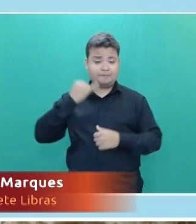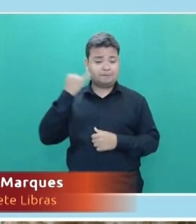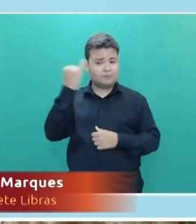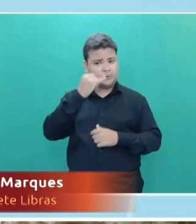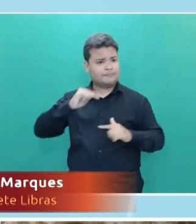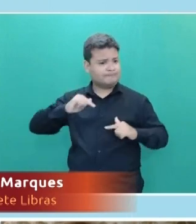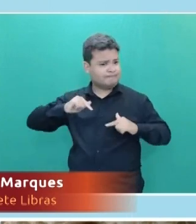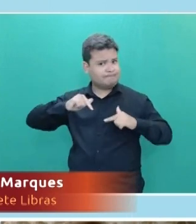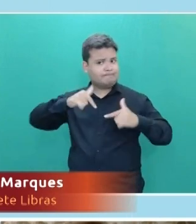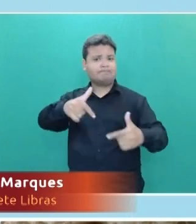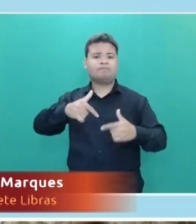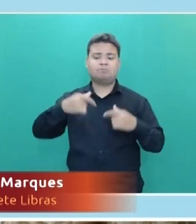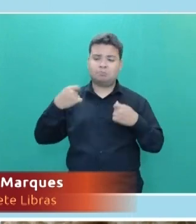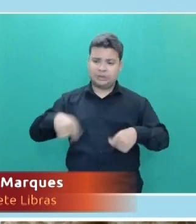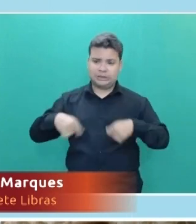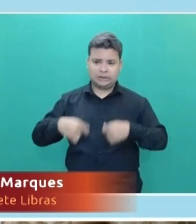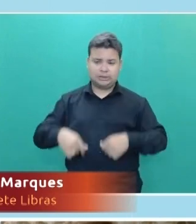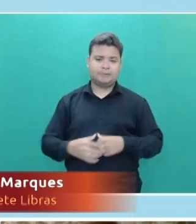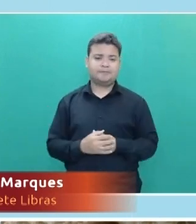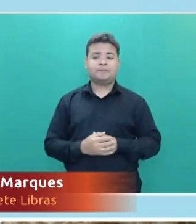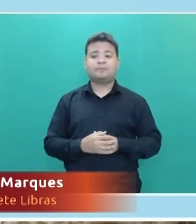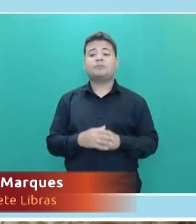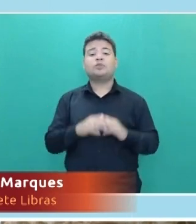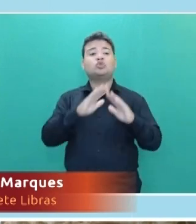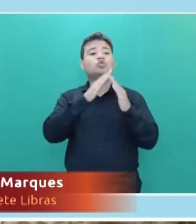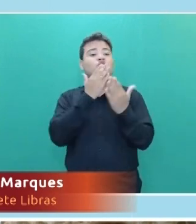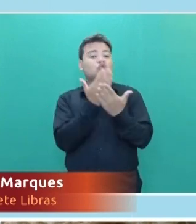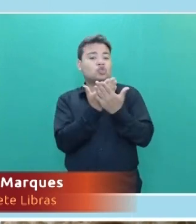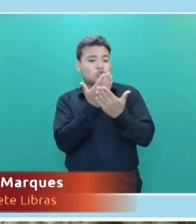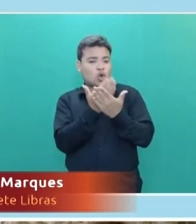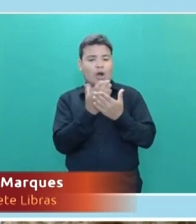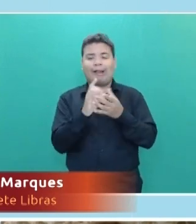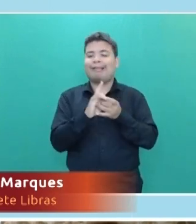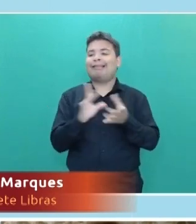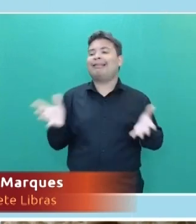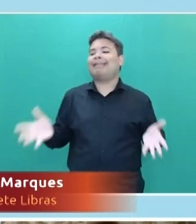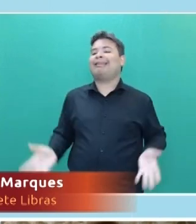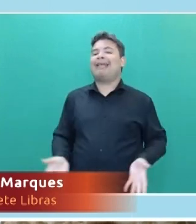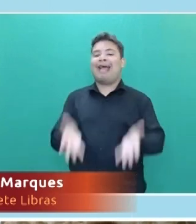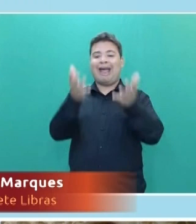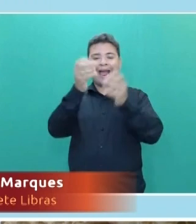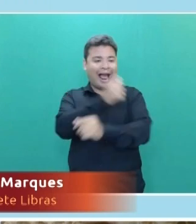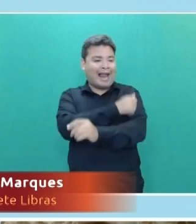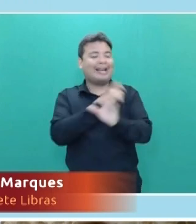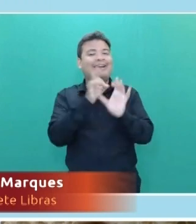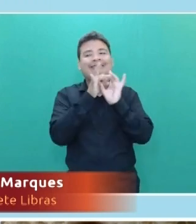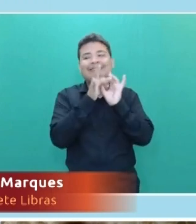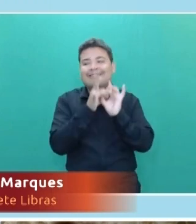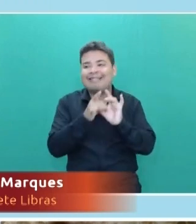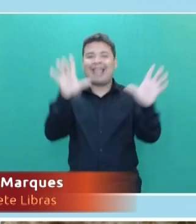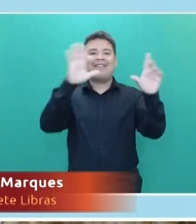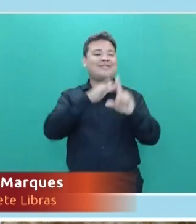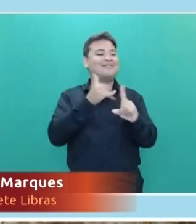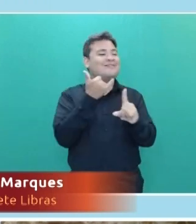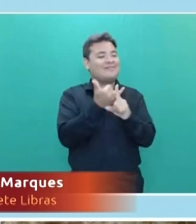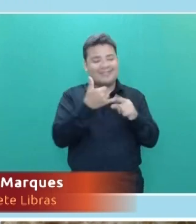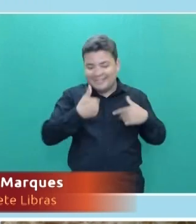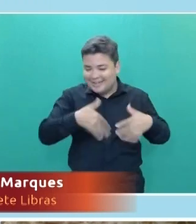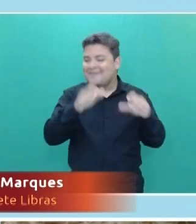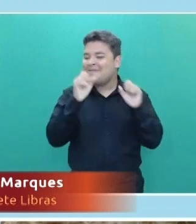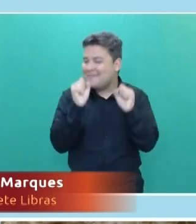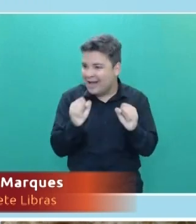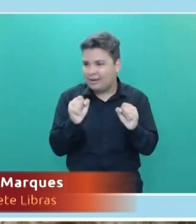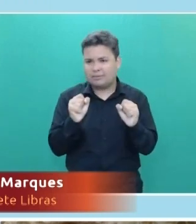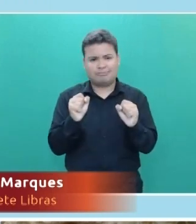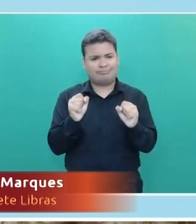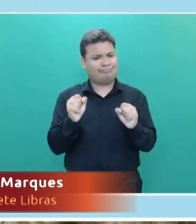Então, as escolas não podem permitir isso, que os alunos que sofram bullying. Isso precisa ser identificado,